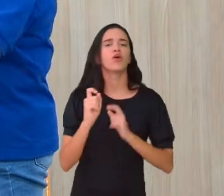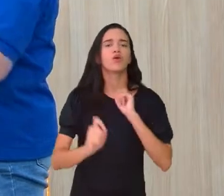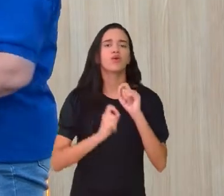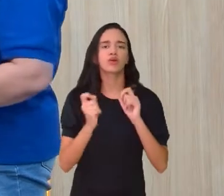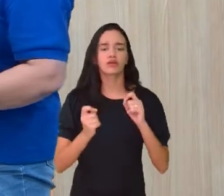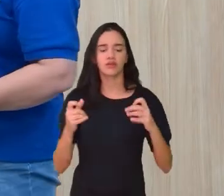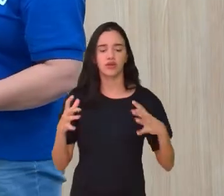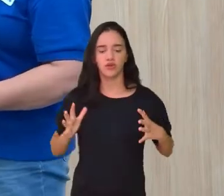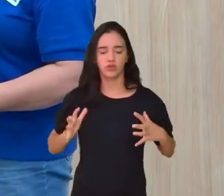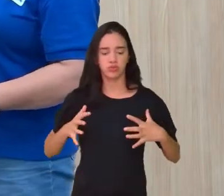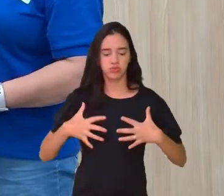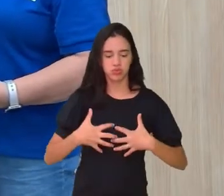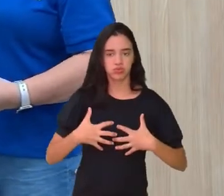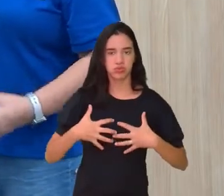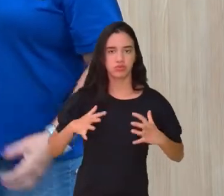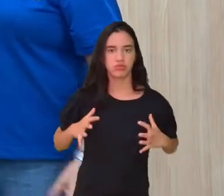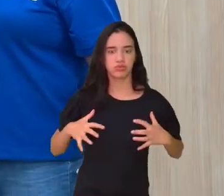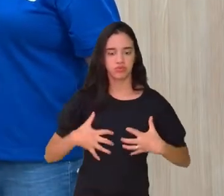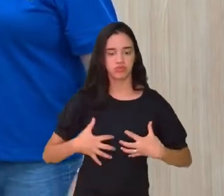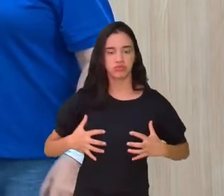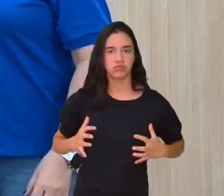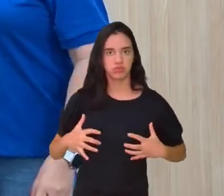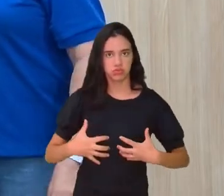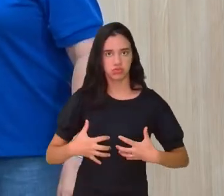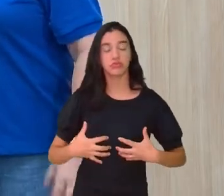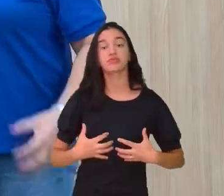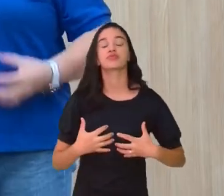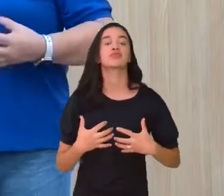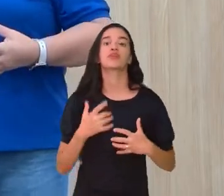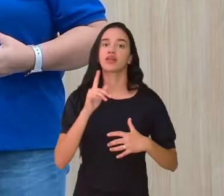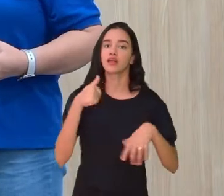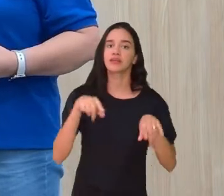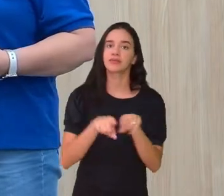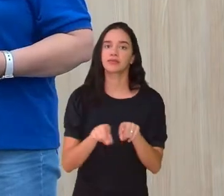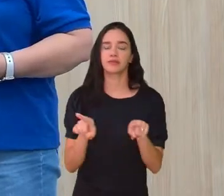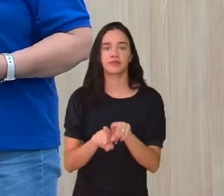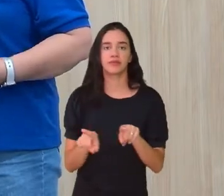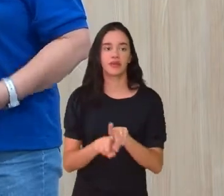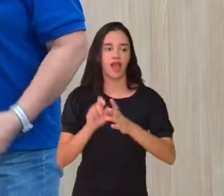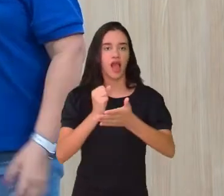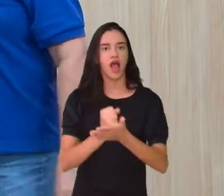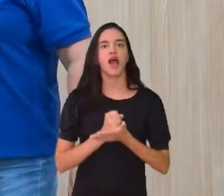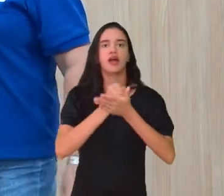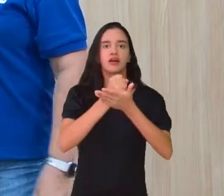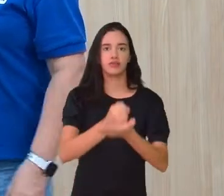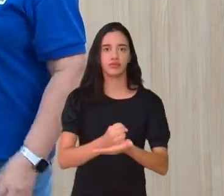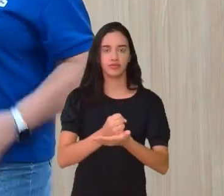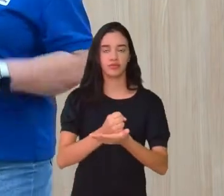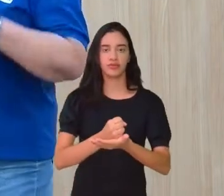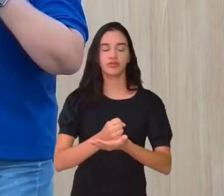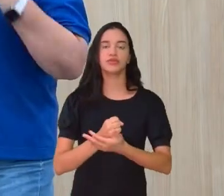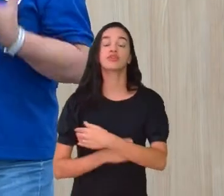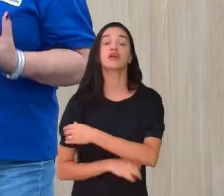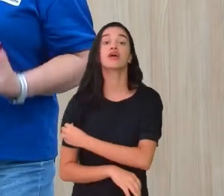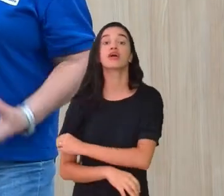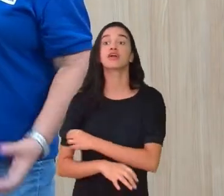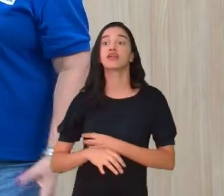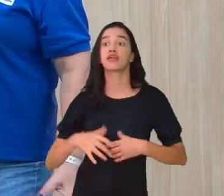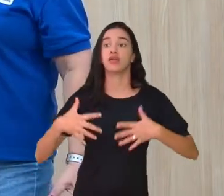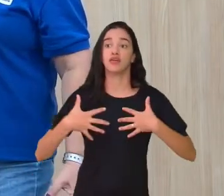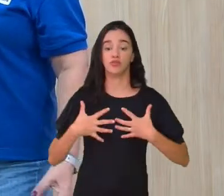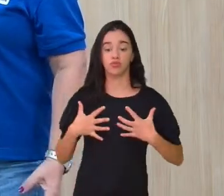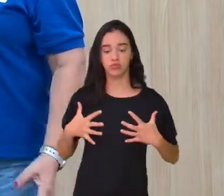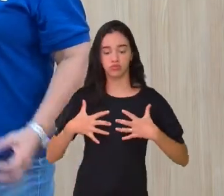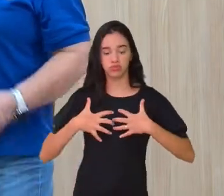esse pulmão e o ar poder sair. Mais uma vez também a ajuda da nossa caixa